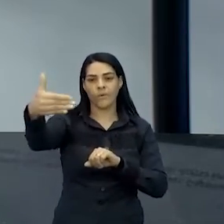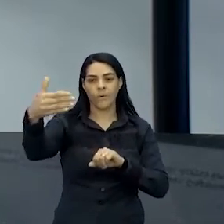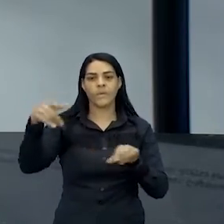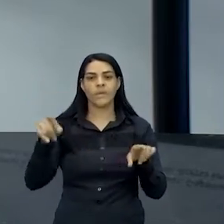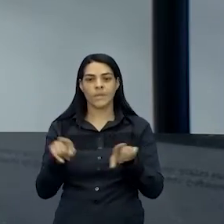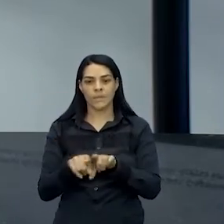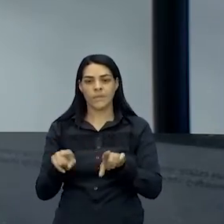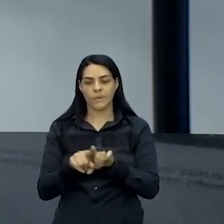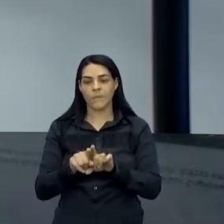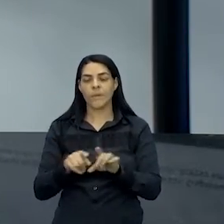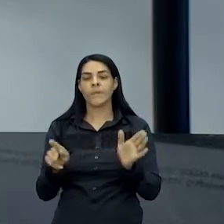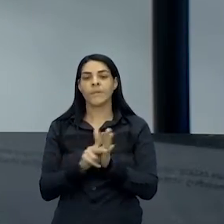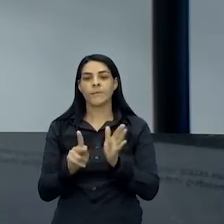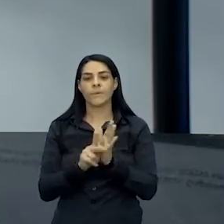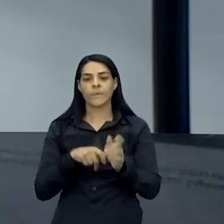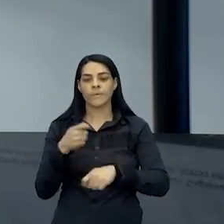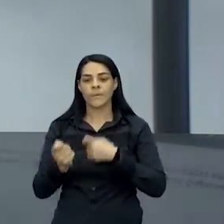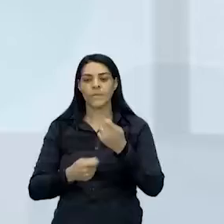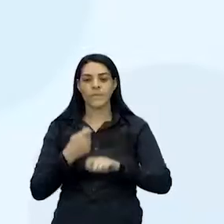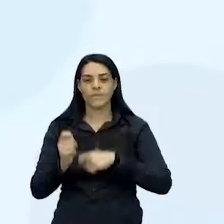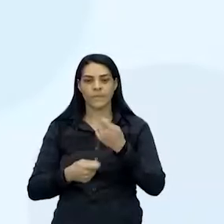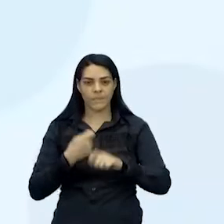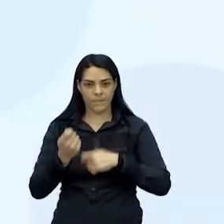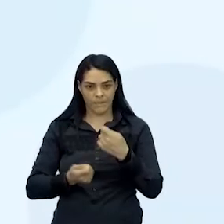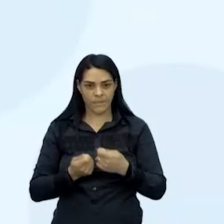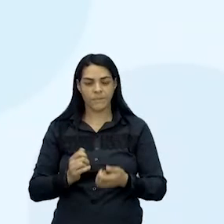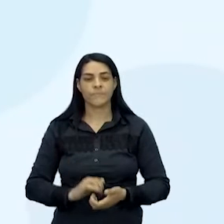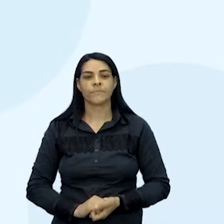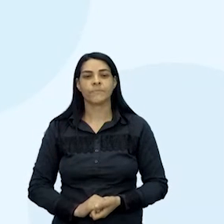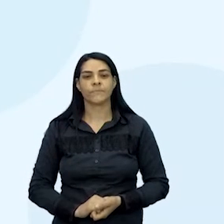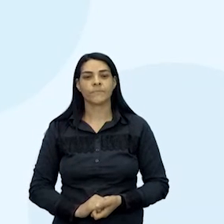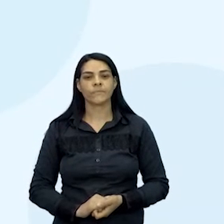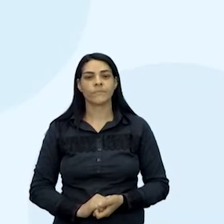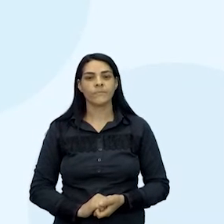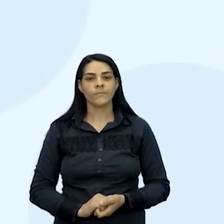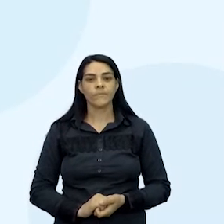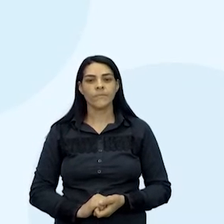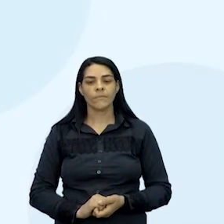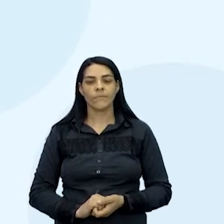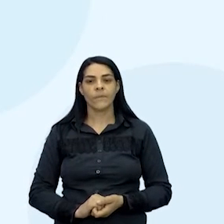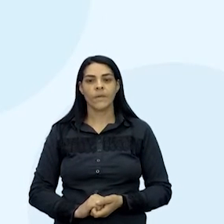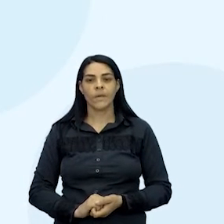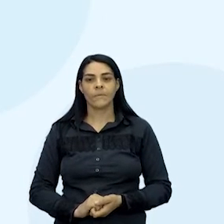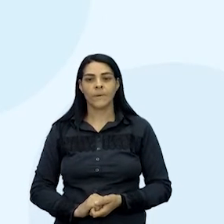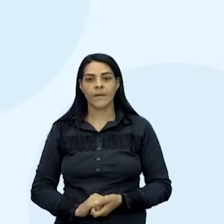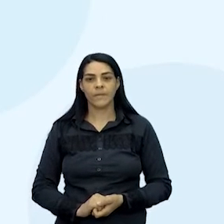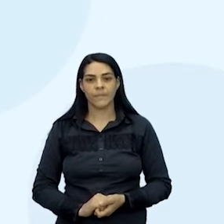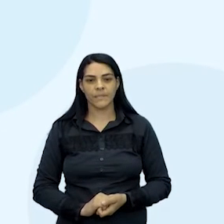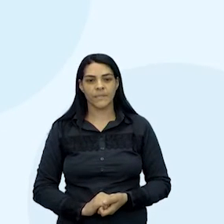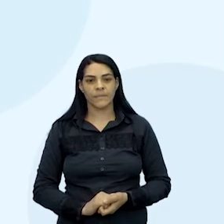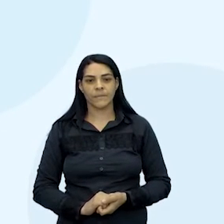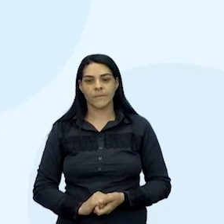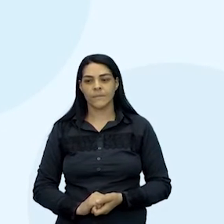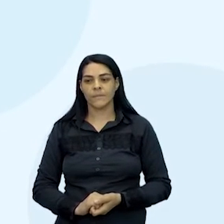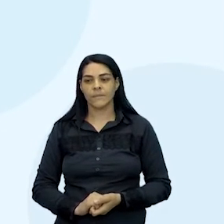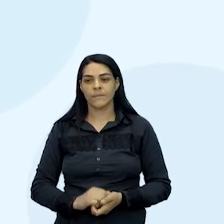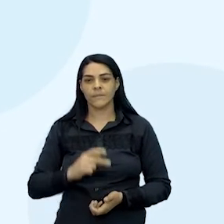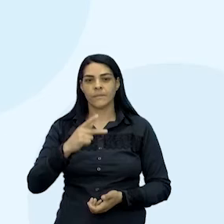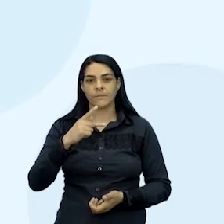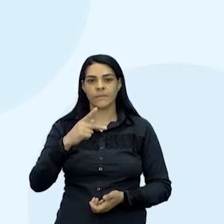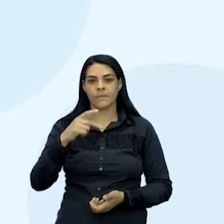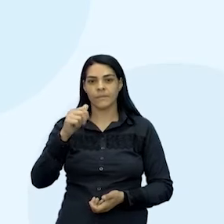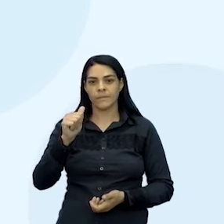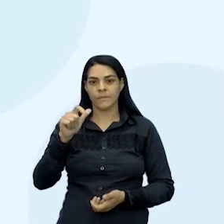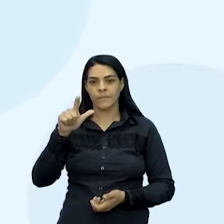sua administração. Beleza? Vamos avançar mais um pouquinho. E quando a gente fala de parlamentarismo, por sua vez, o chefe